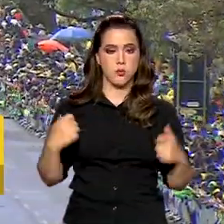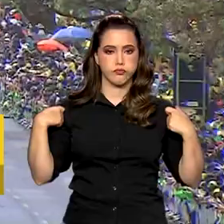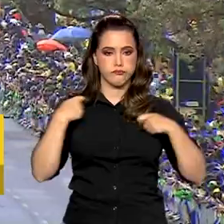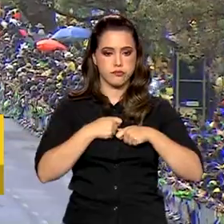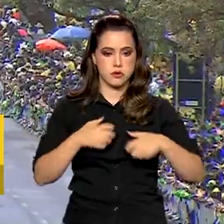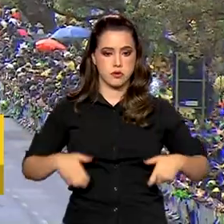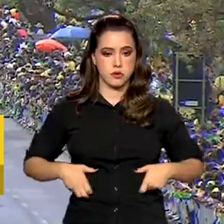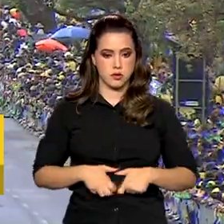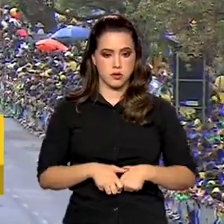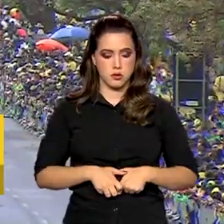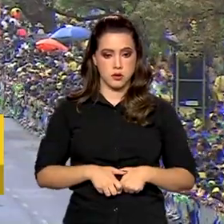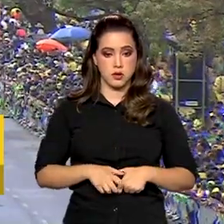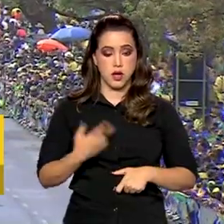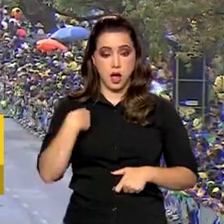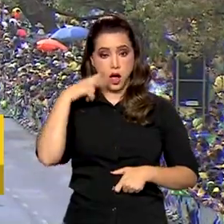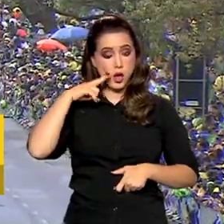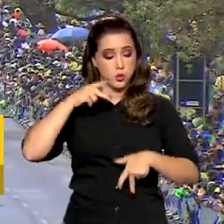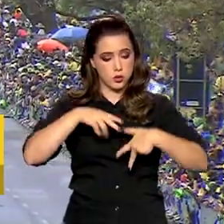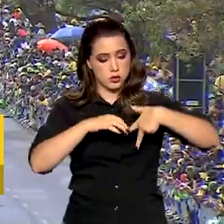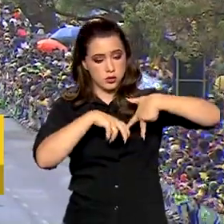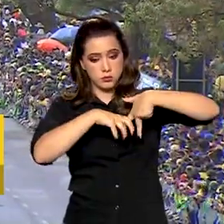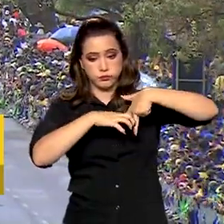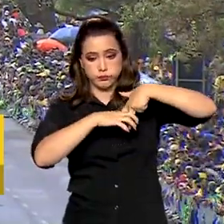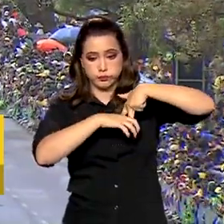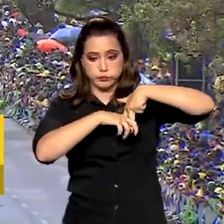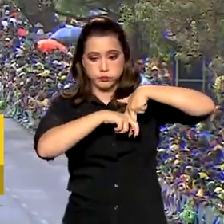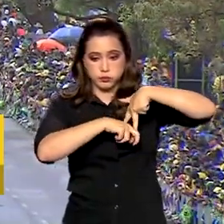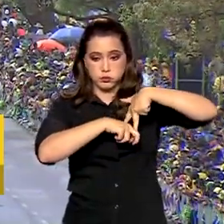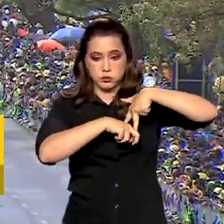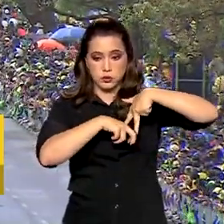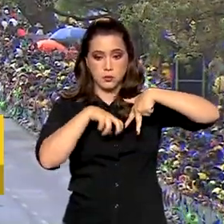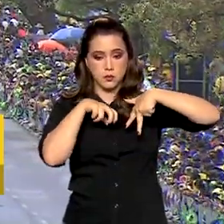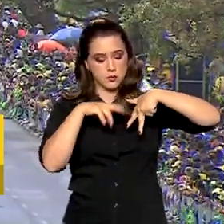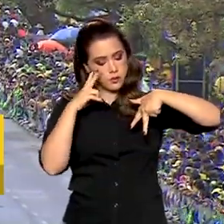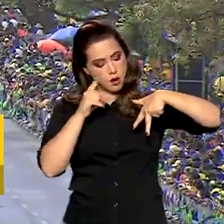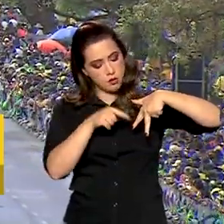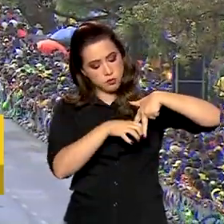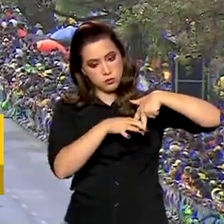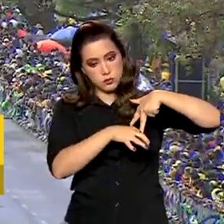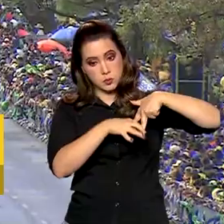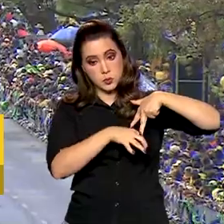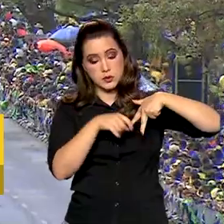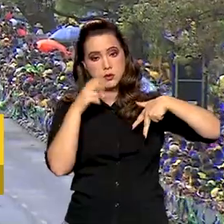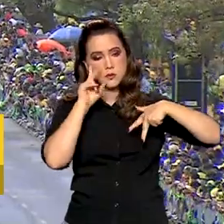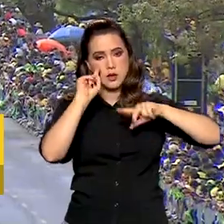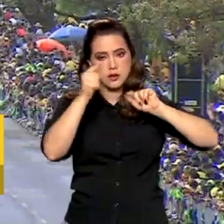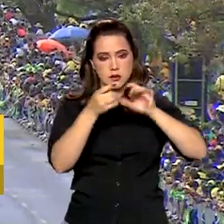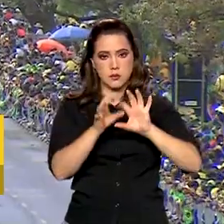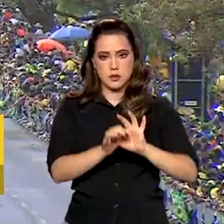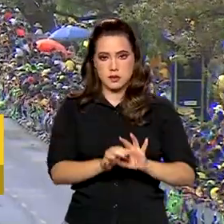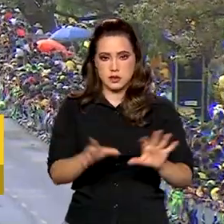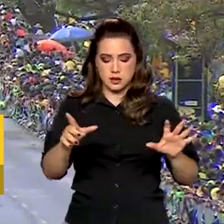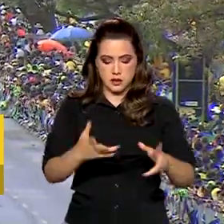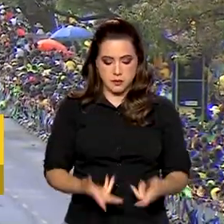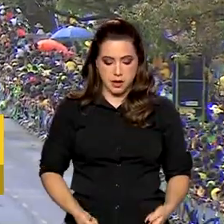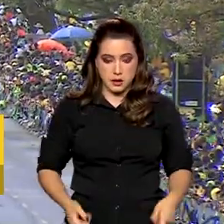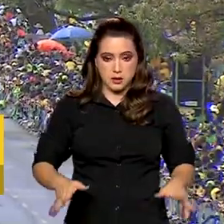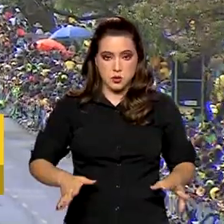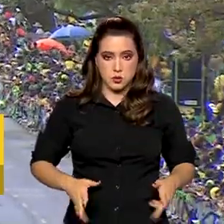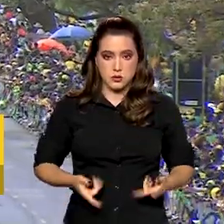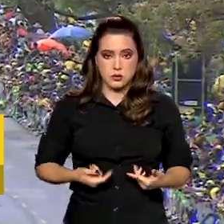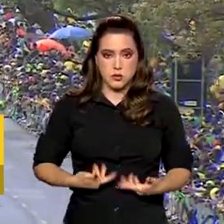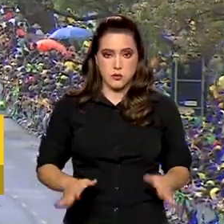mochila nos pés, com o fuzil nos pés, fica ancorado. Né? Aí quando ele chega a uma determinada altura, ele libera o equipamento, a